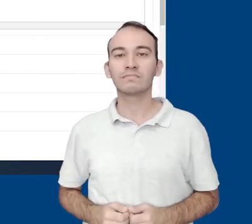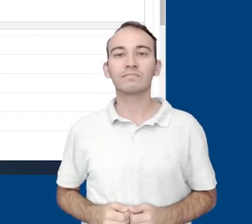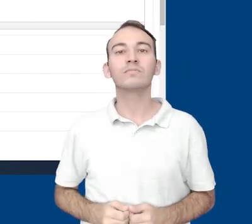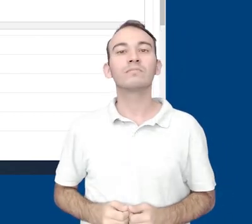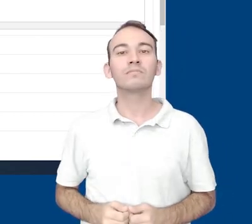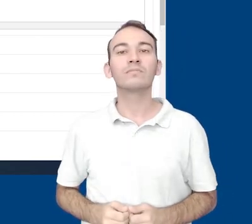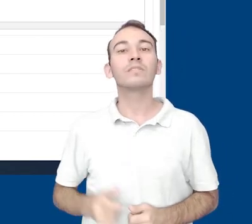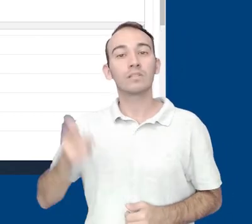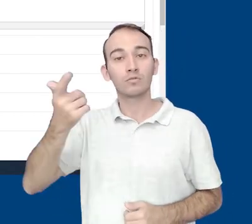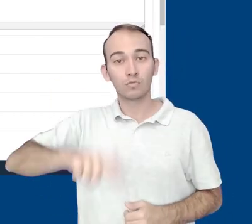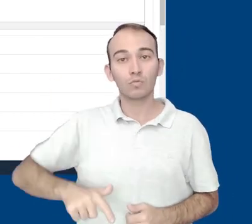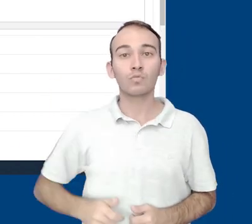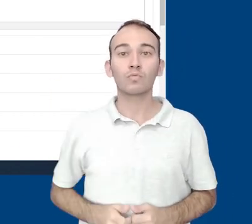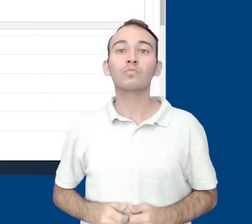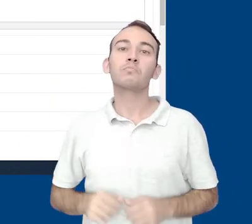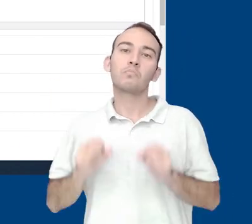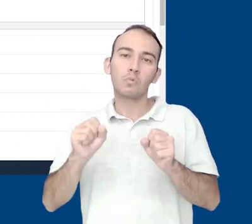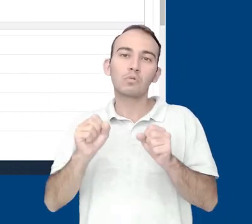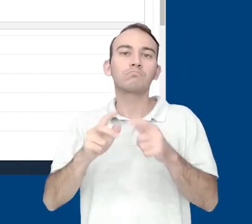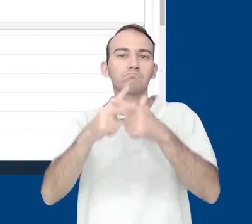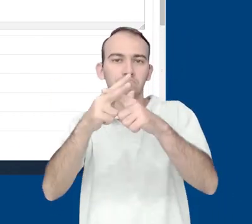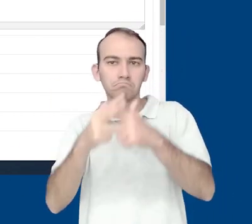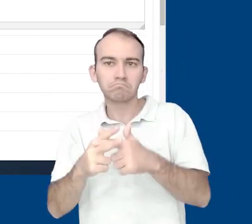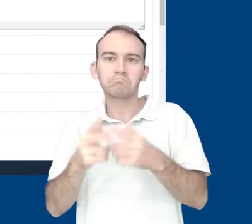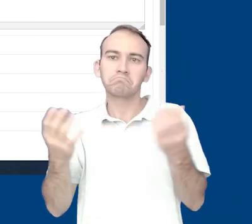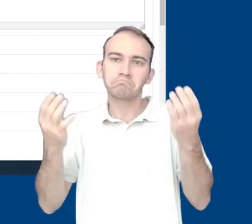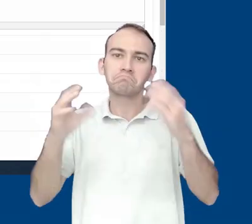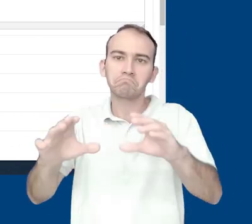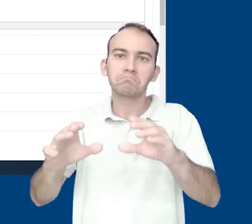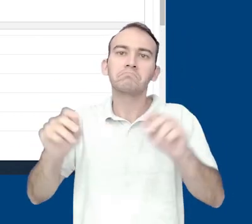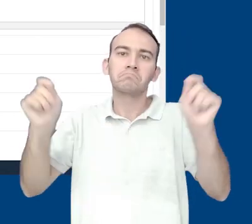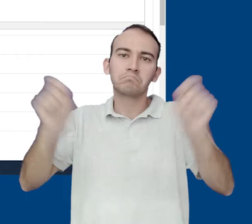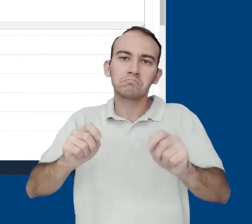Texto de rótulo. Vou aplicar o nome da computação.